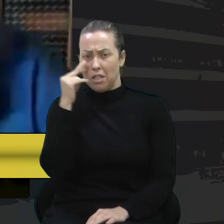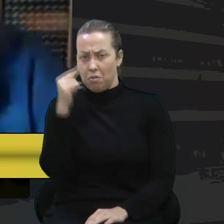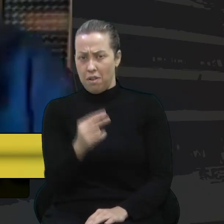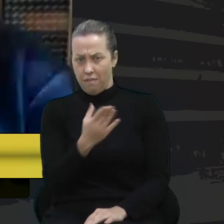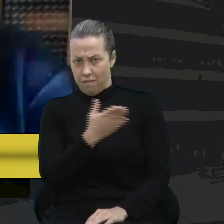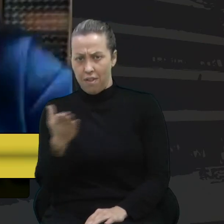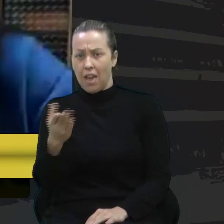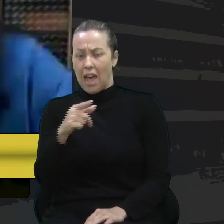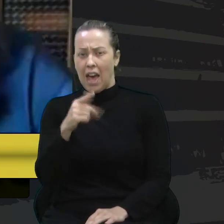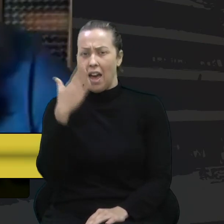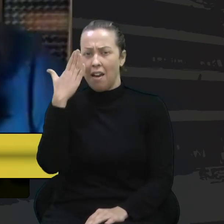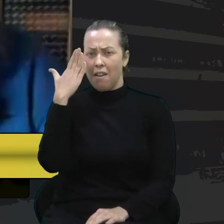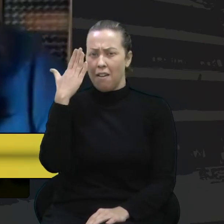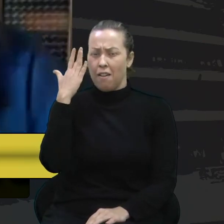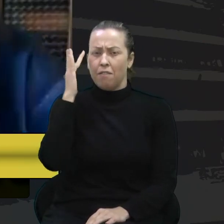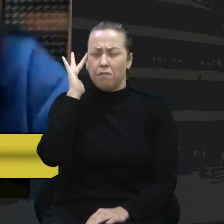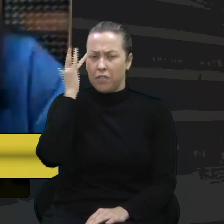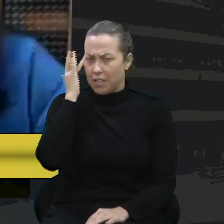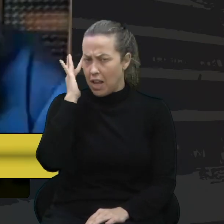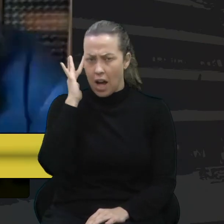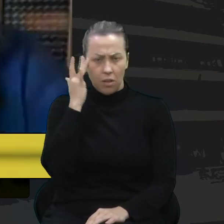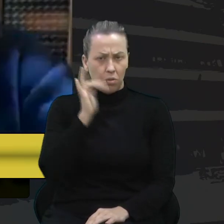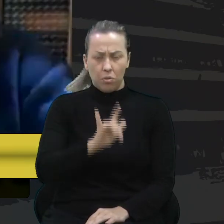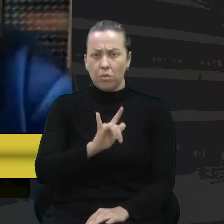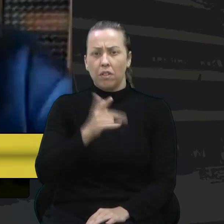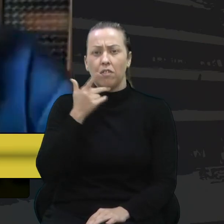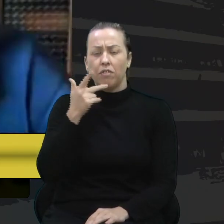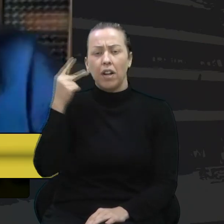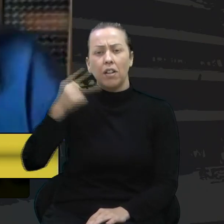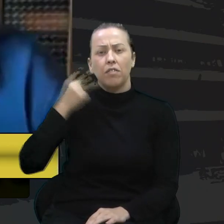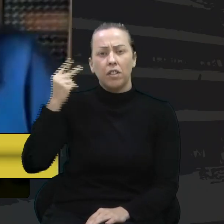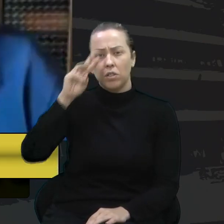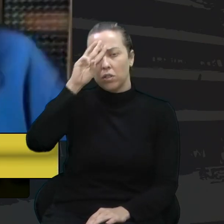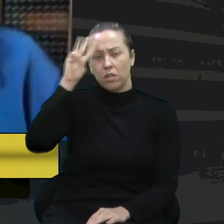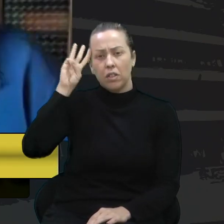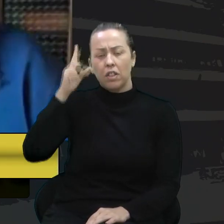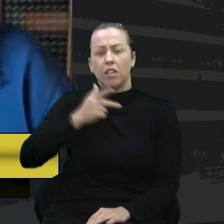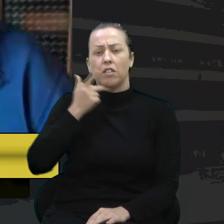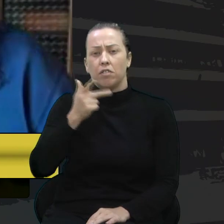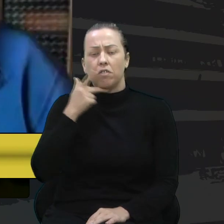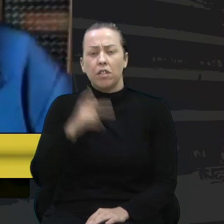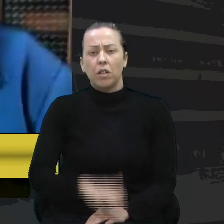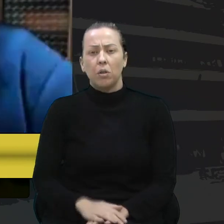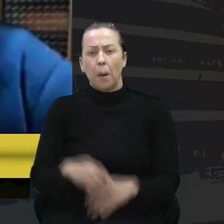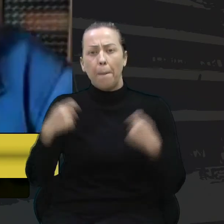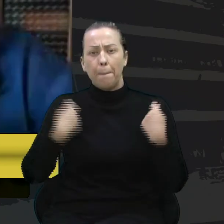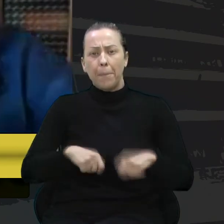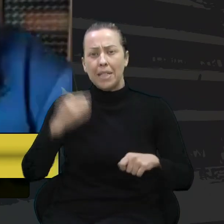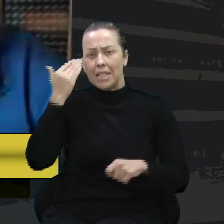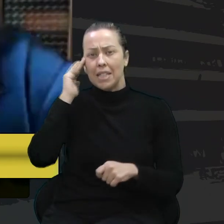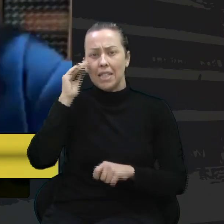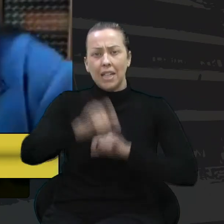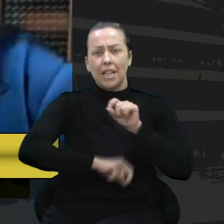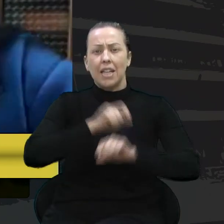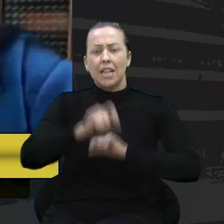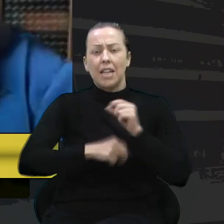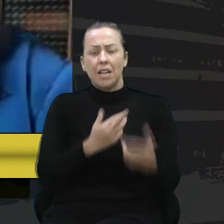é fanático, como diz o vereador Juliano. A gente precisa entender quem são